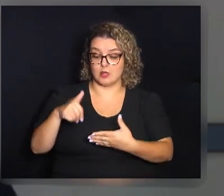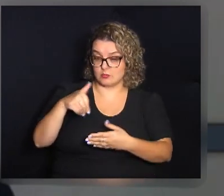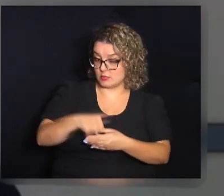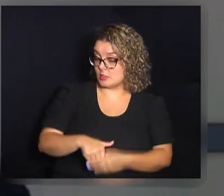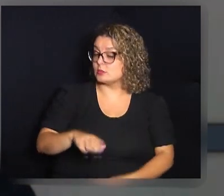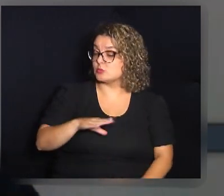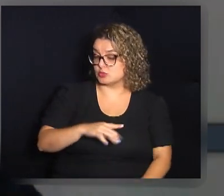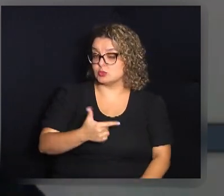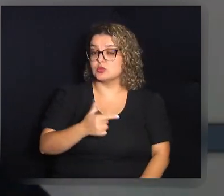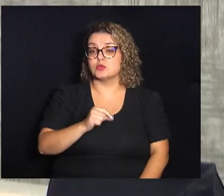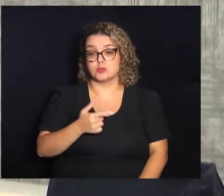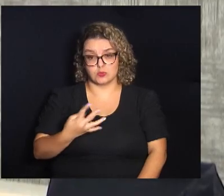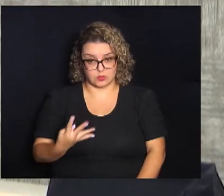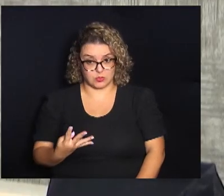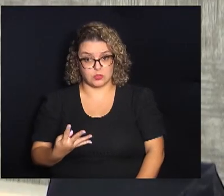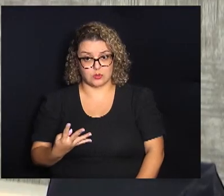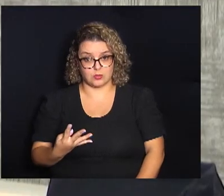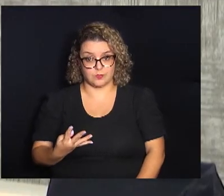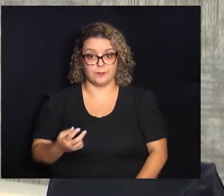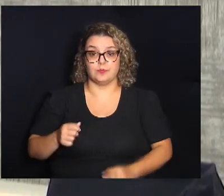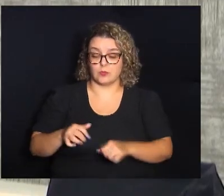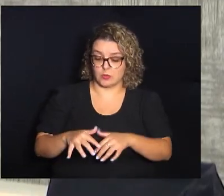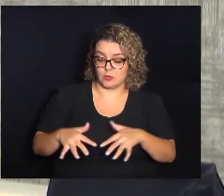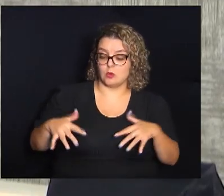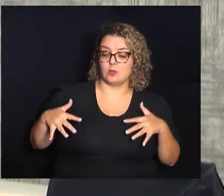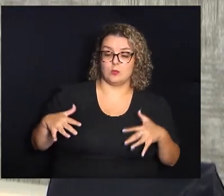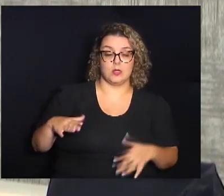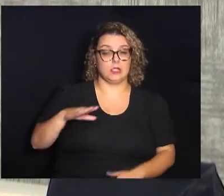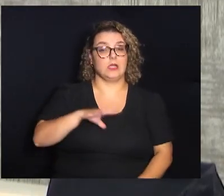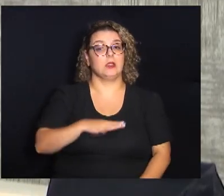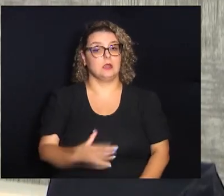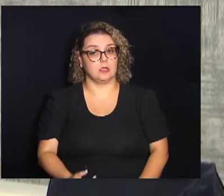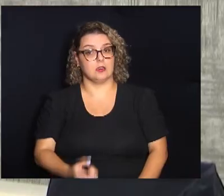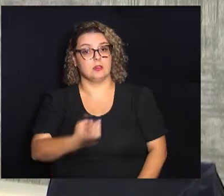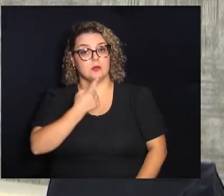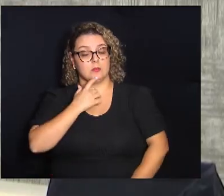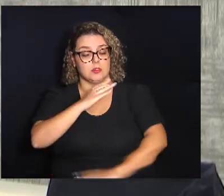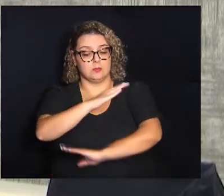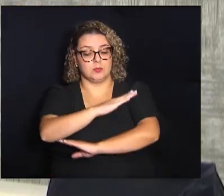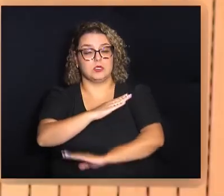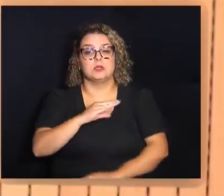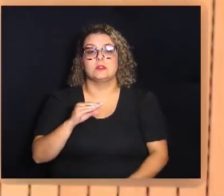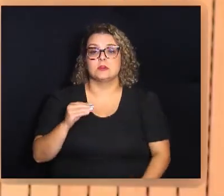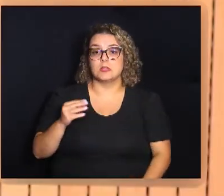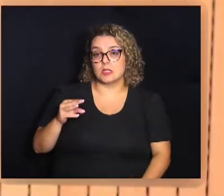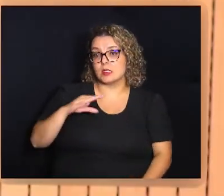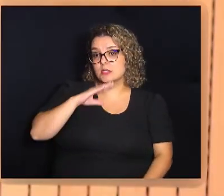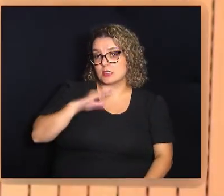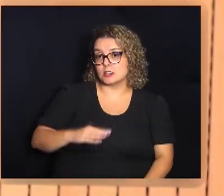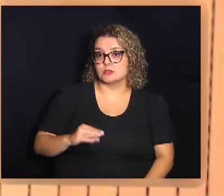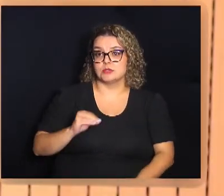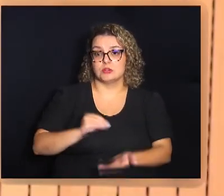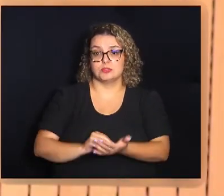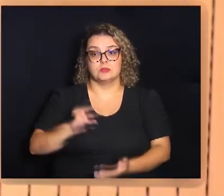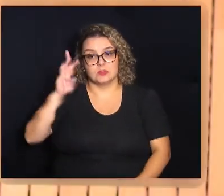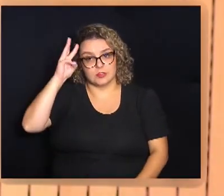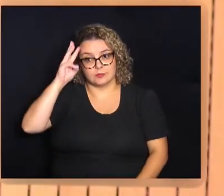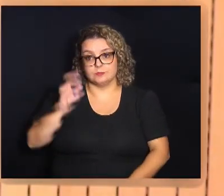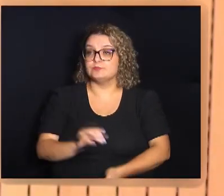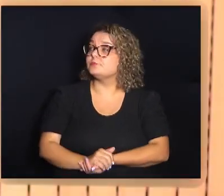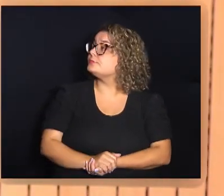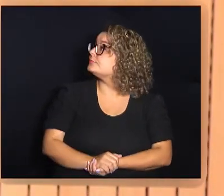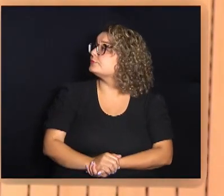de 2024, no plenário da Câmara Municipal na tarde da última terça-feira. Em 2024, nós teremos